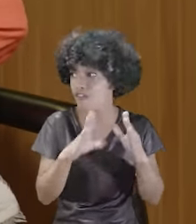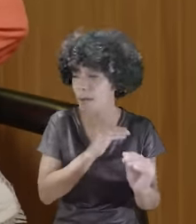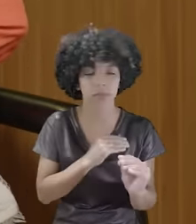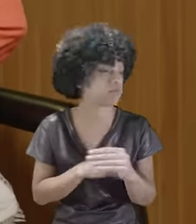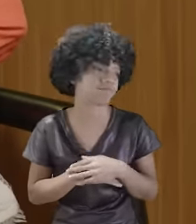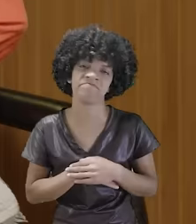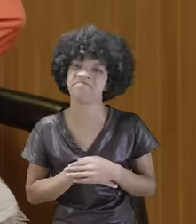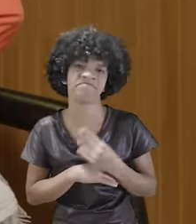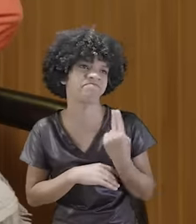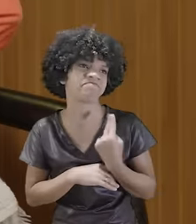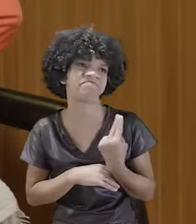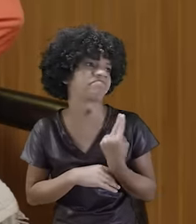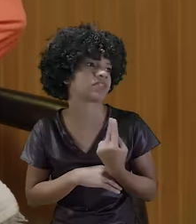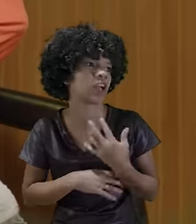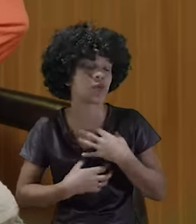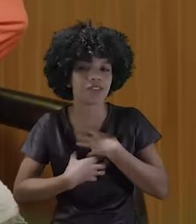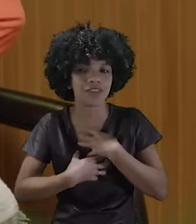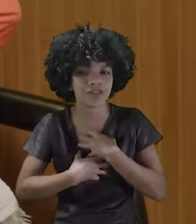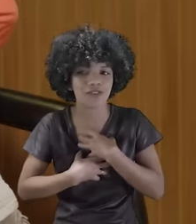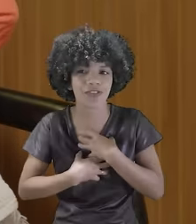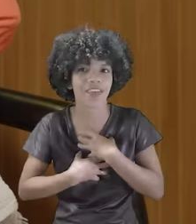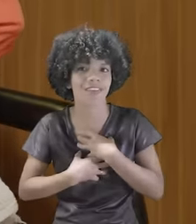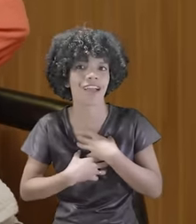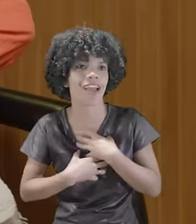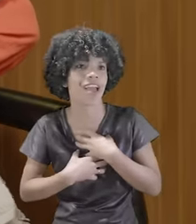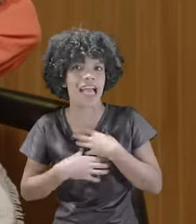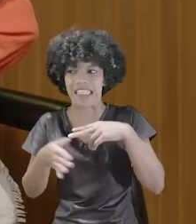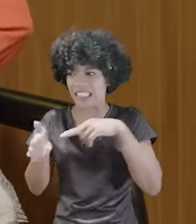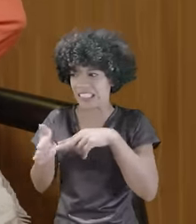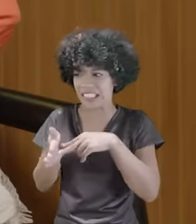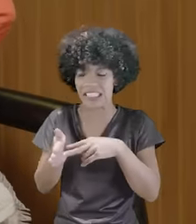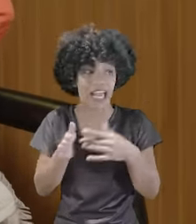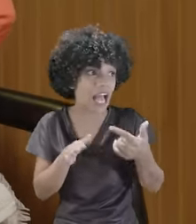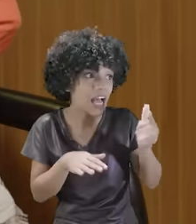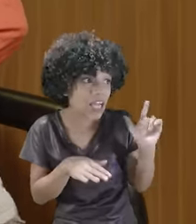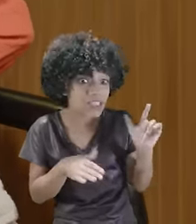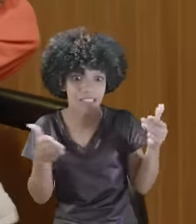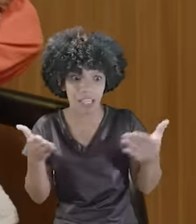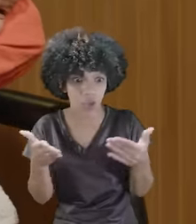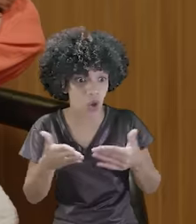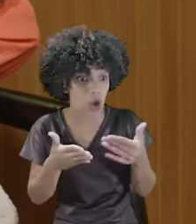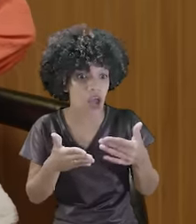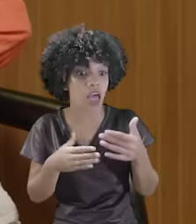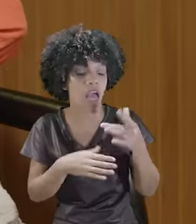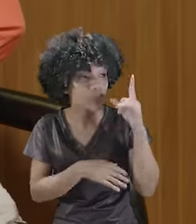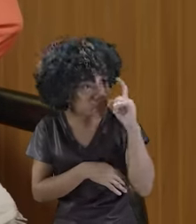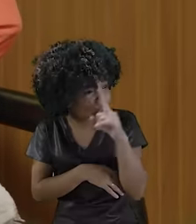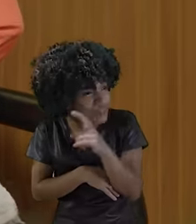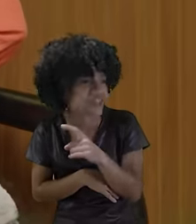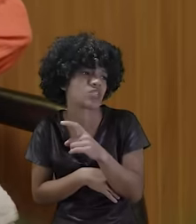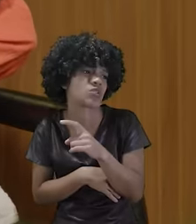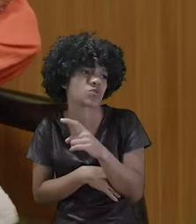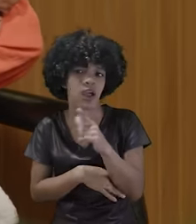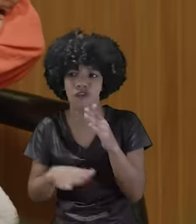não tem não tem como sentir mesma coisa que tava sentindo para Síria foi muito difícil para mim sair na Síria e